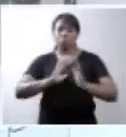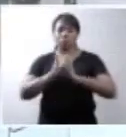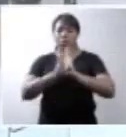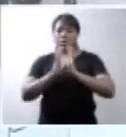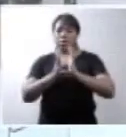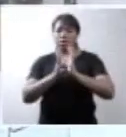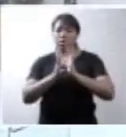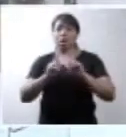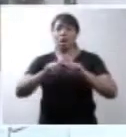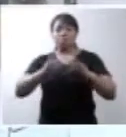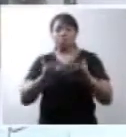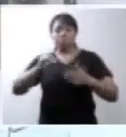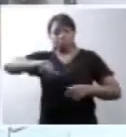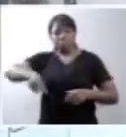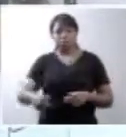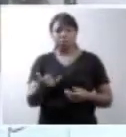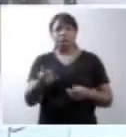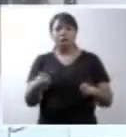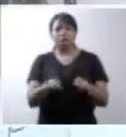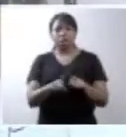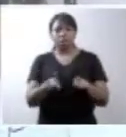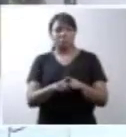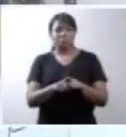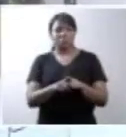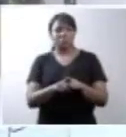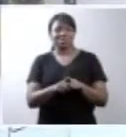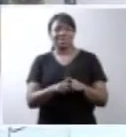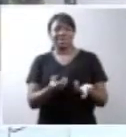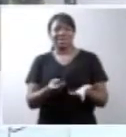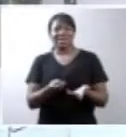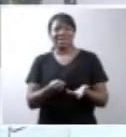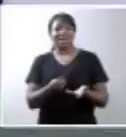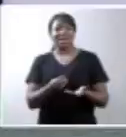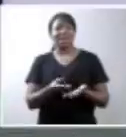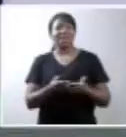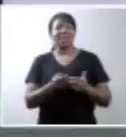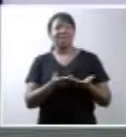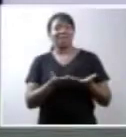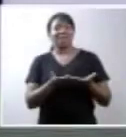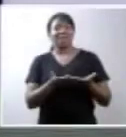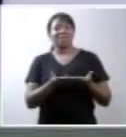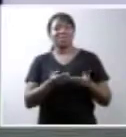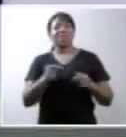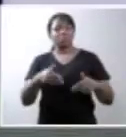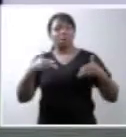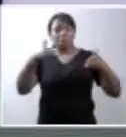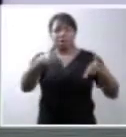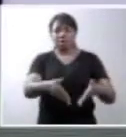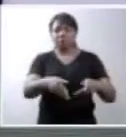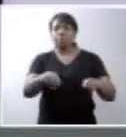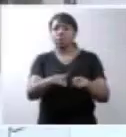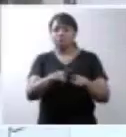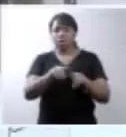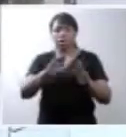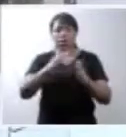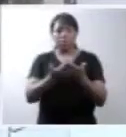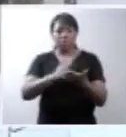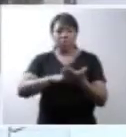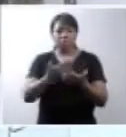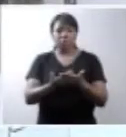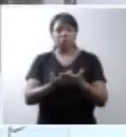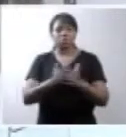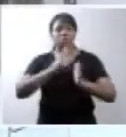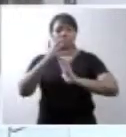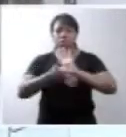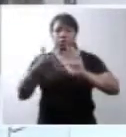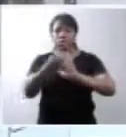de aproveitar a oportunidade, senhor relator, excelência, para que haja presença de intérprete de língua de